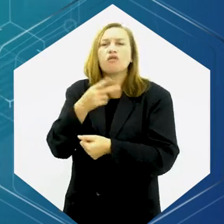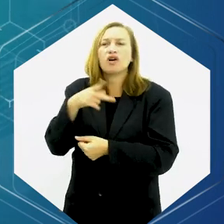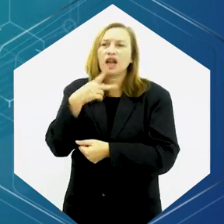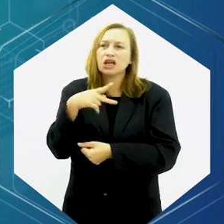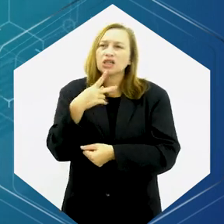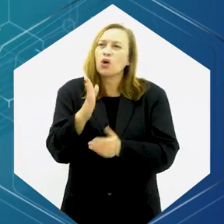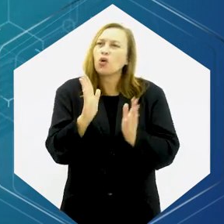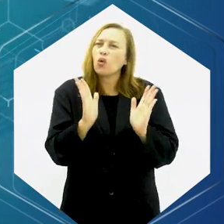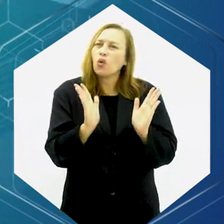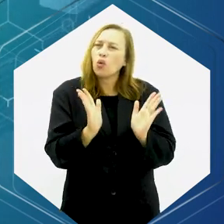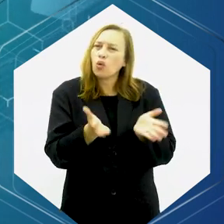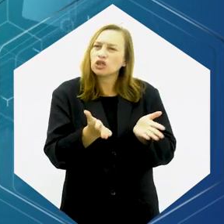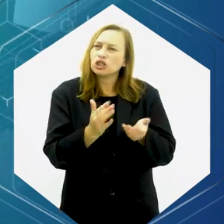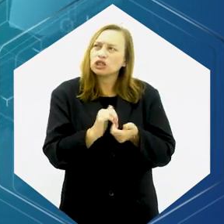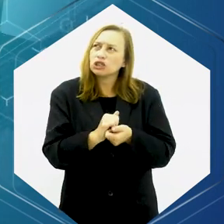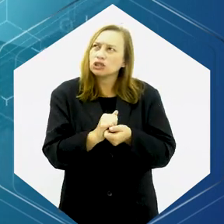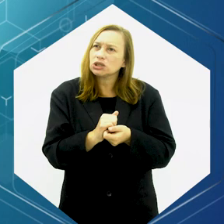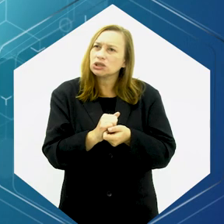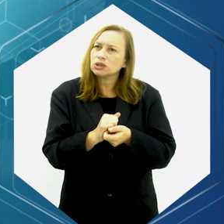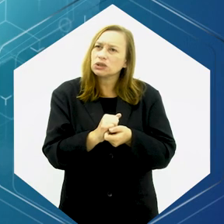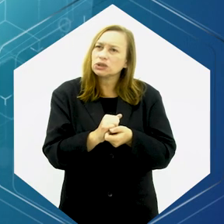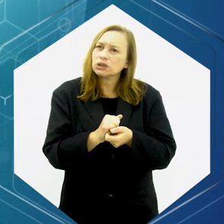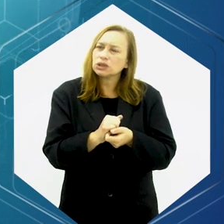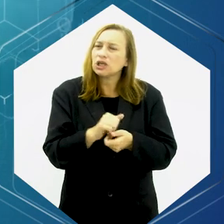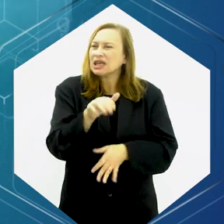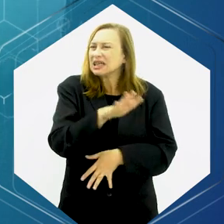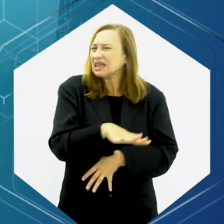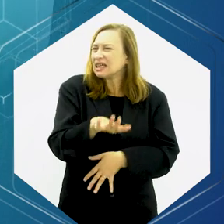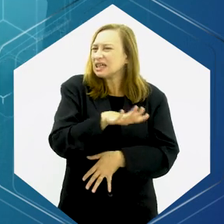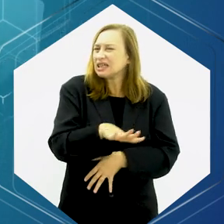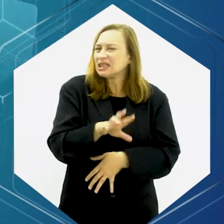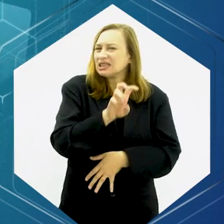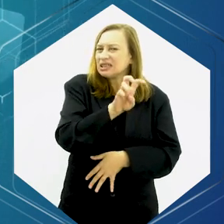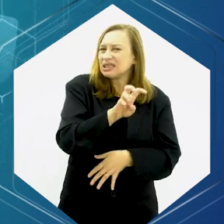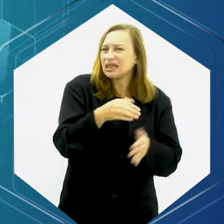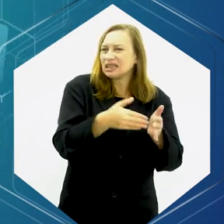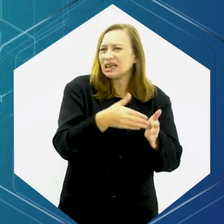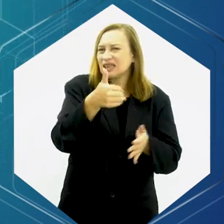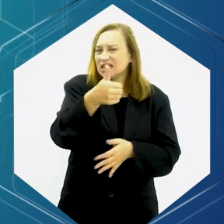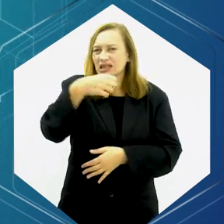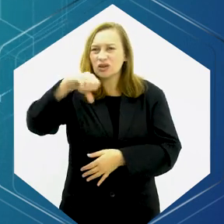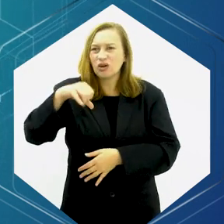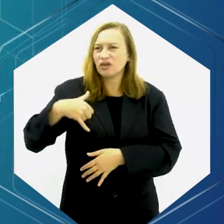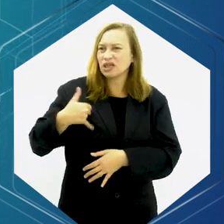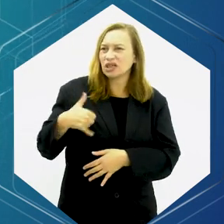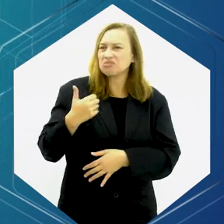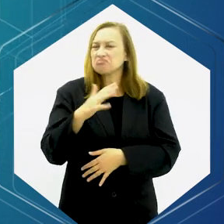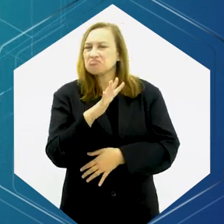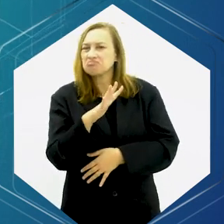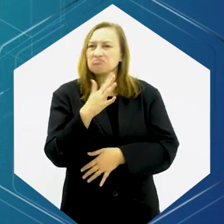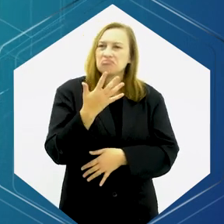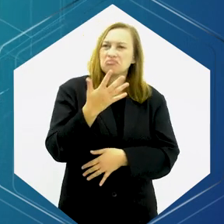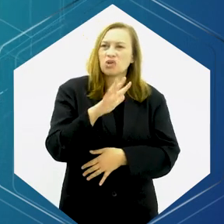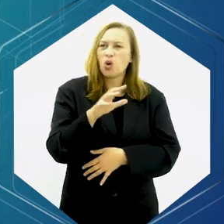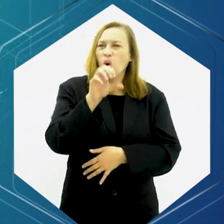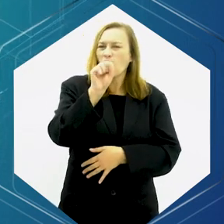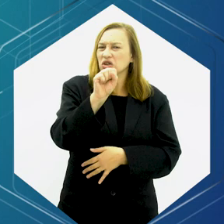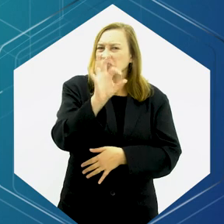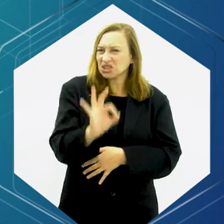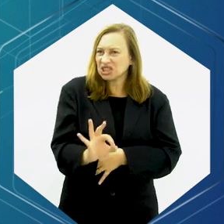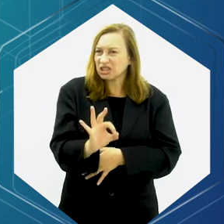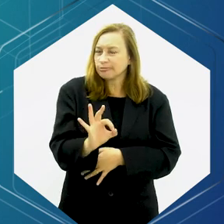eh hoje a prevalência ela tá para crianças aí de 5 a 19 anos ela foi de aproximadamente